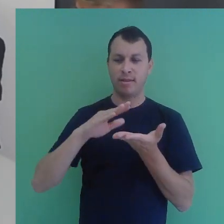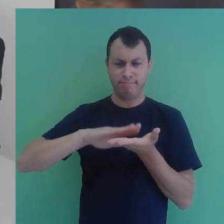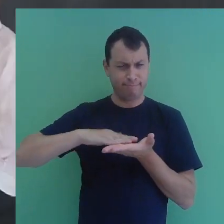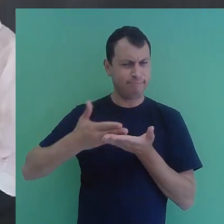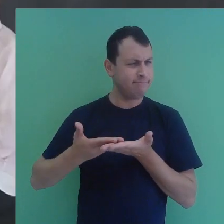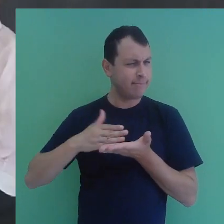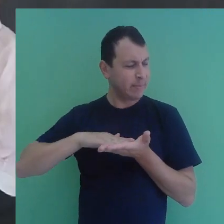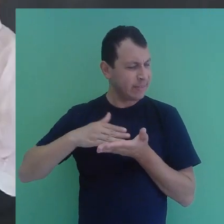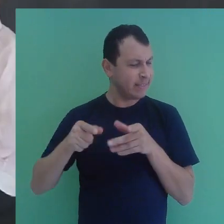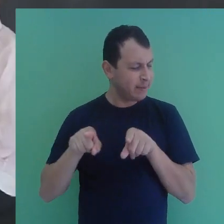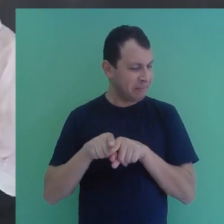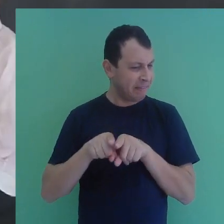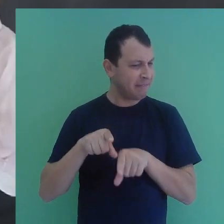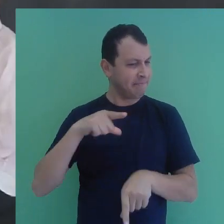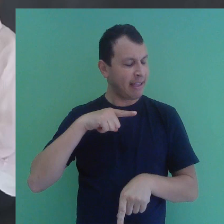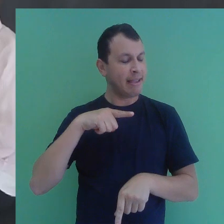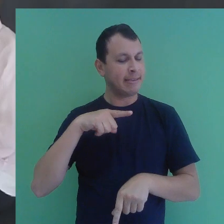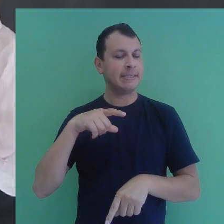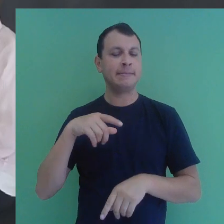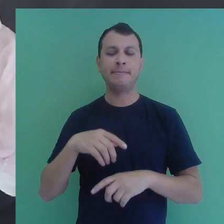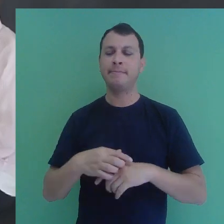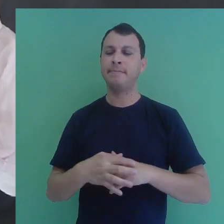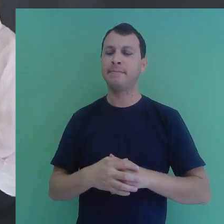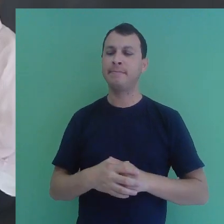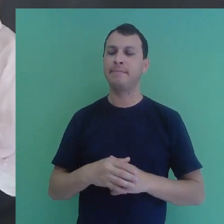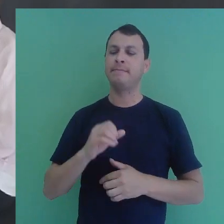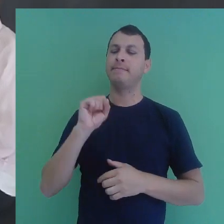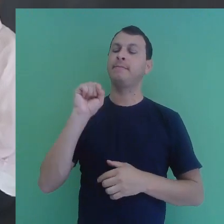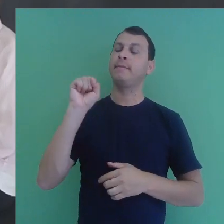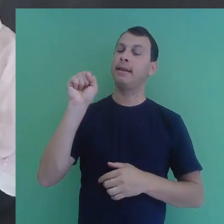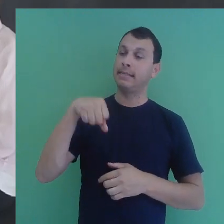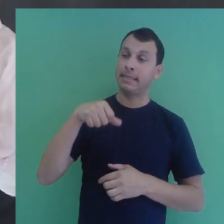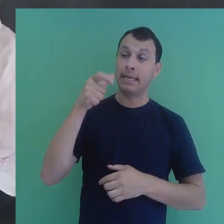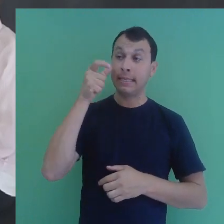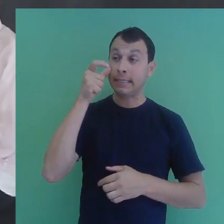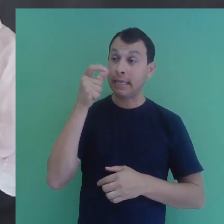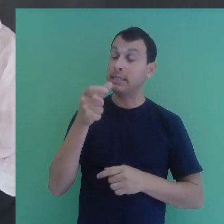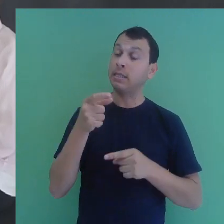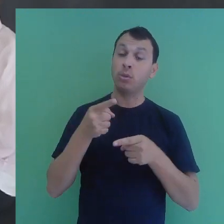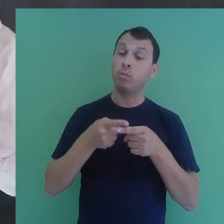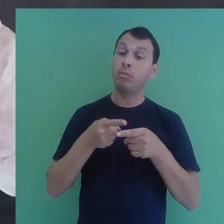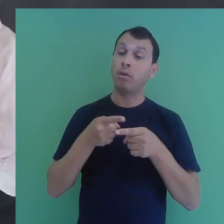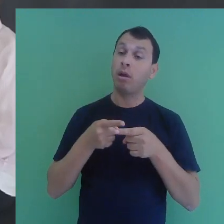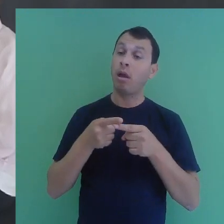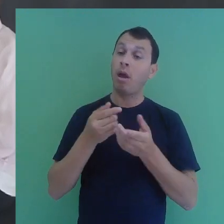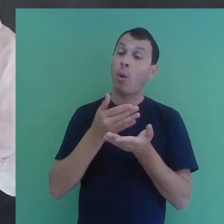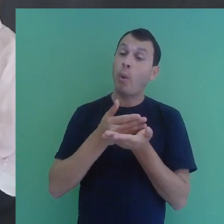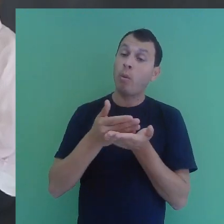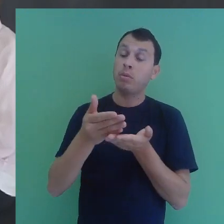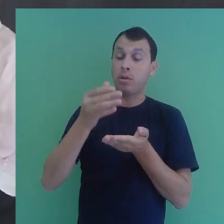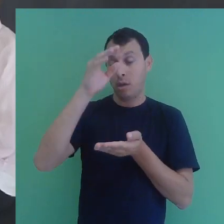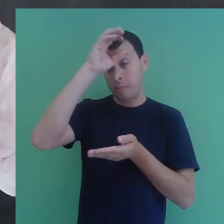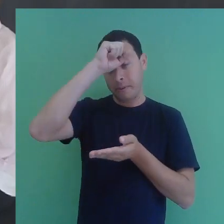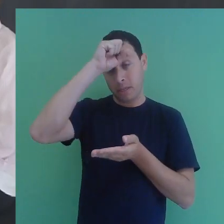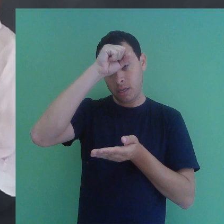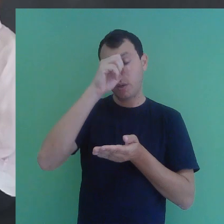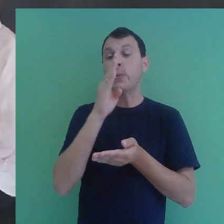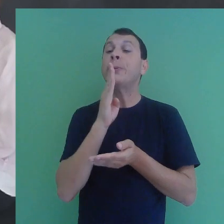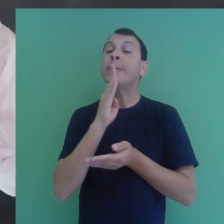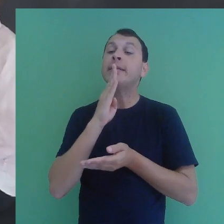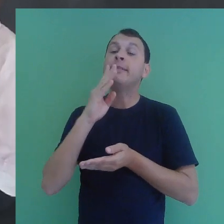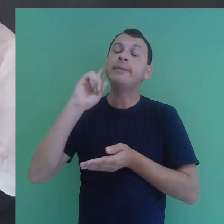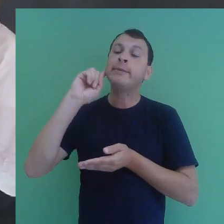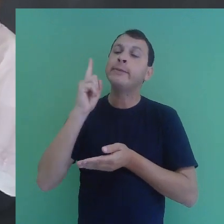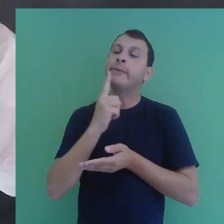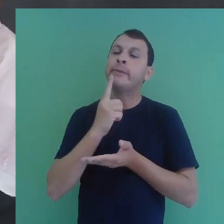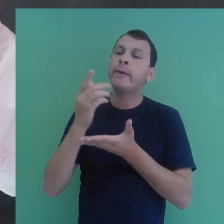né? De conhecer, assim. Sim, interessante essa história, porque quando eu comecei a conhecer os surdos,